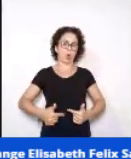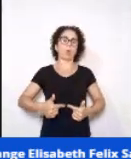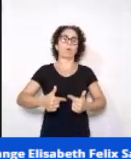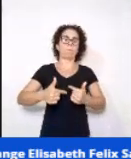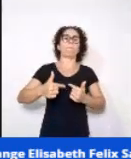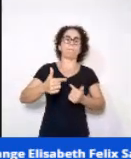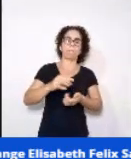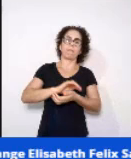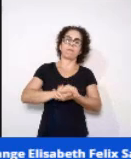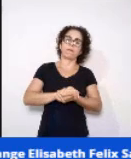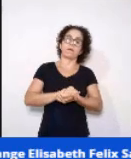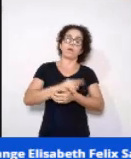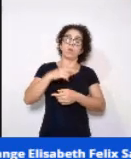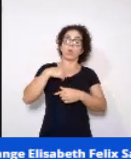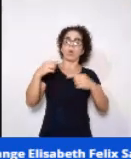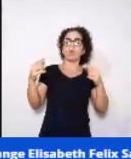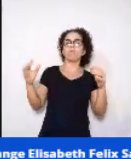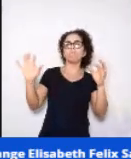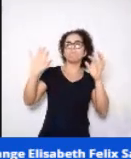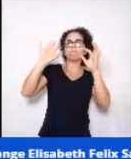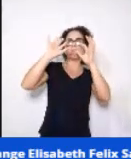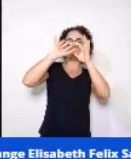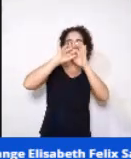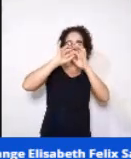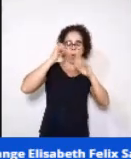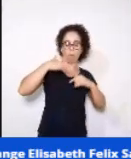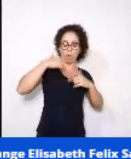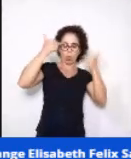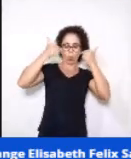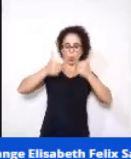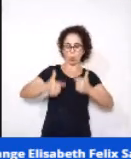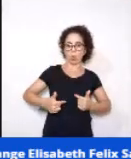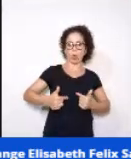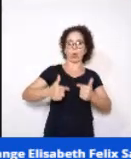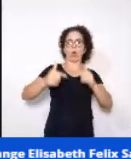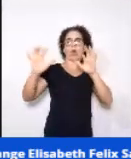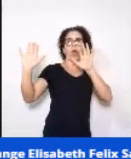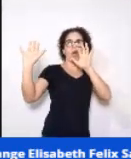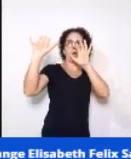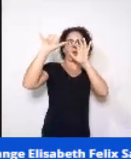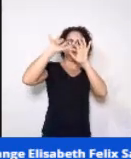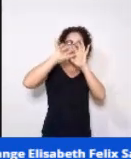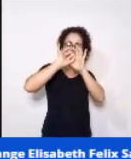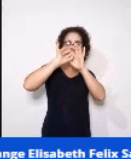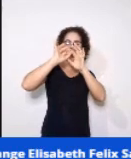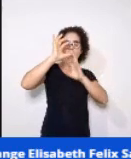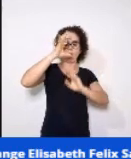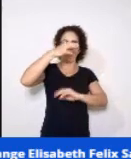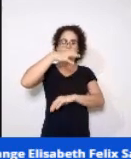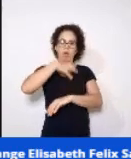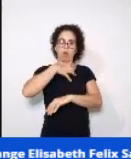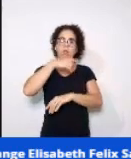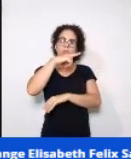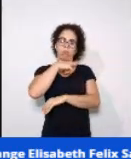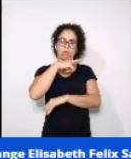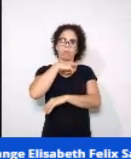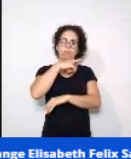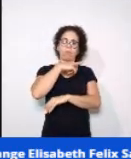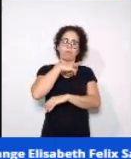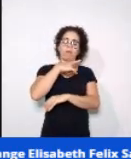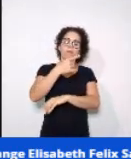quando eu me conecto, quando o meu corpo faz essa conexão com uma determinada emoção, eu tenho um